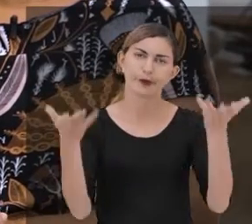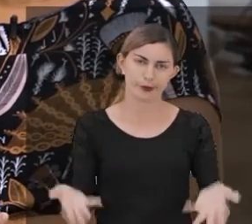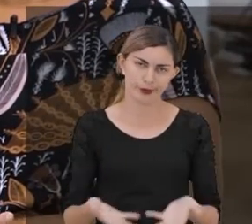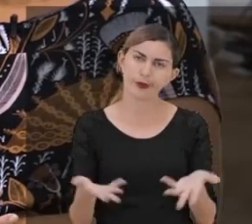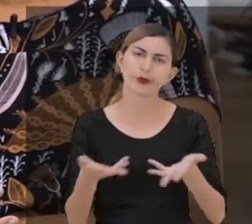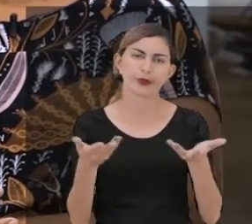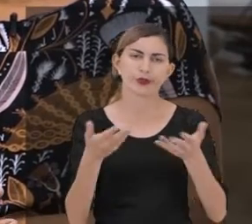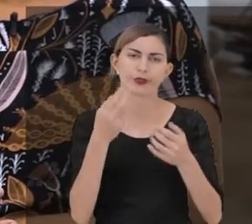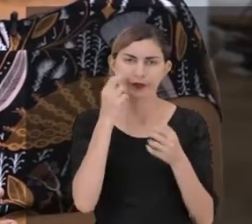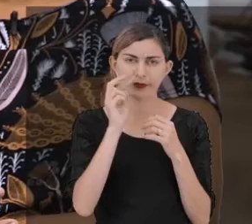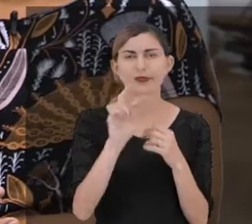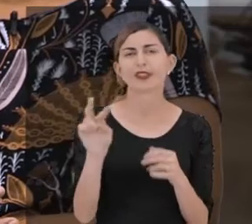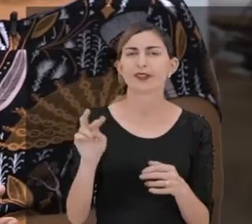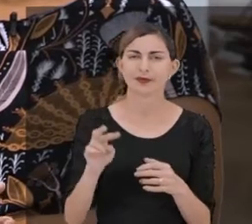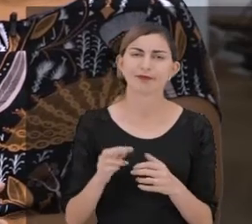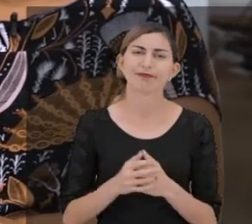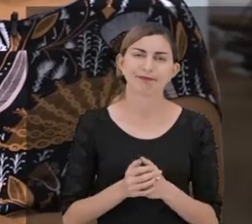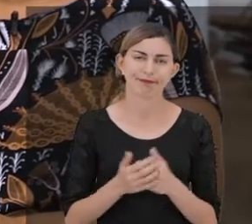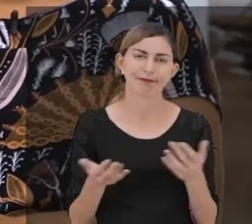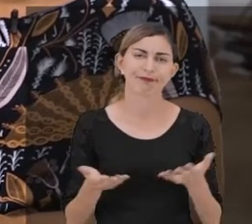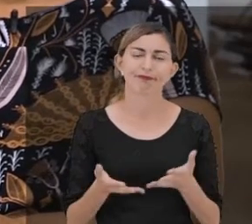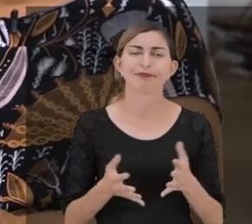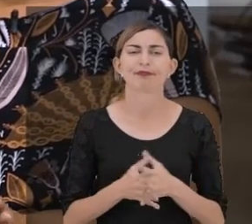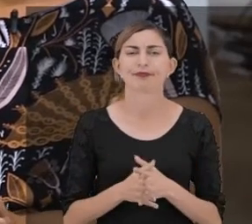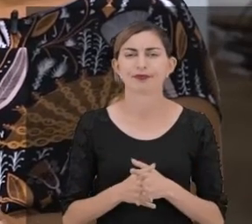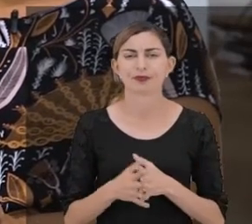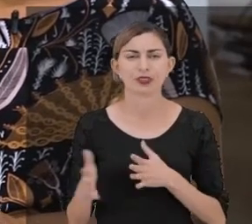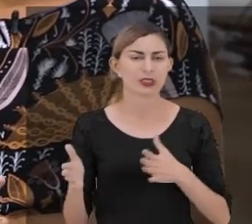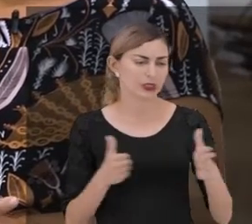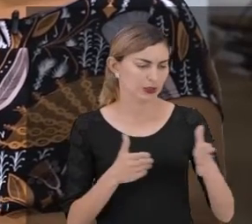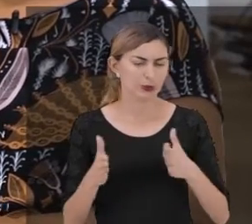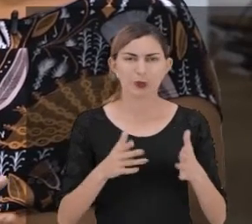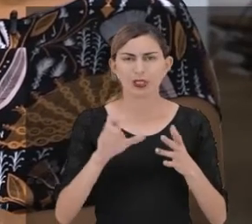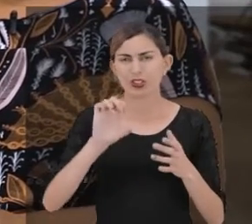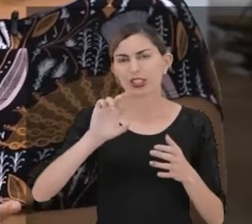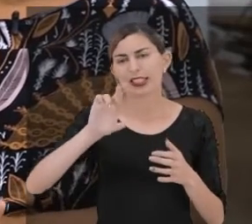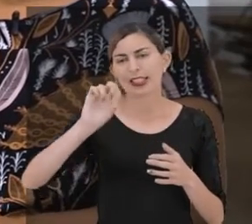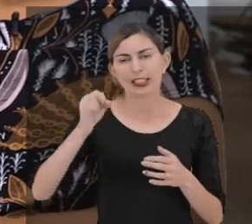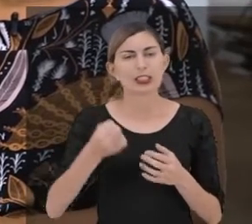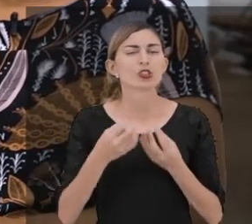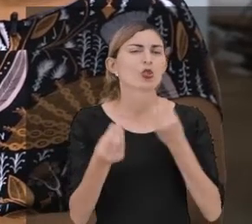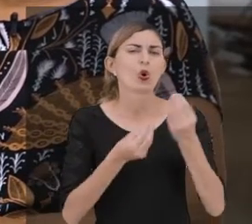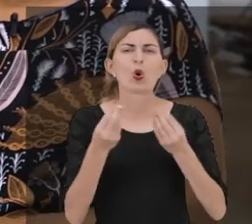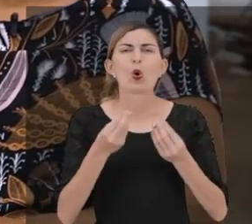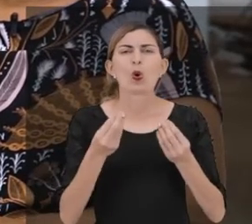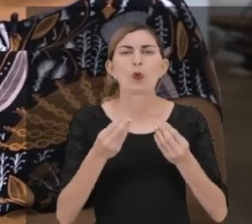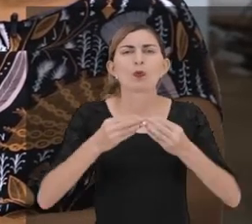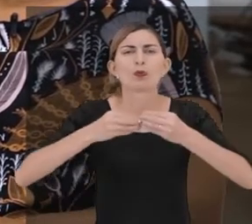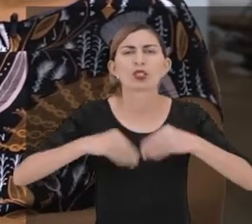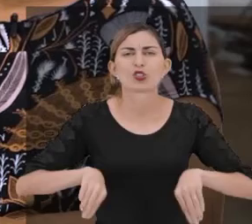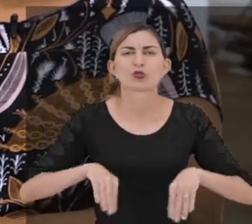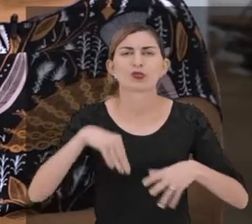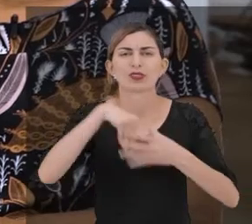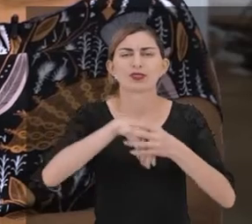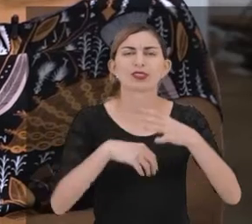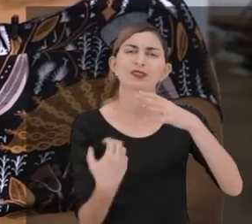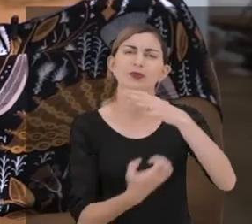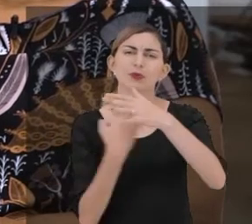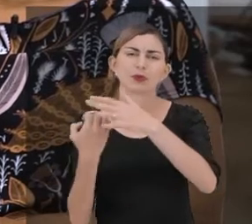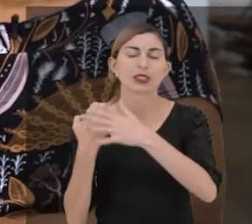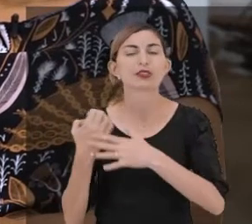econômico que a gente passa pelo país hoje. E nesse momento de crise, como isso pode interferir diante das empresas?